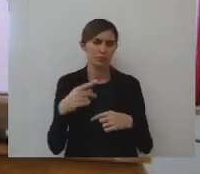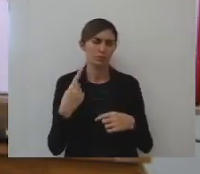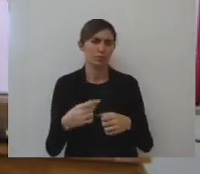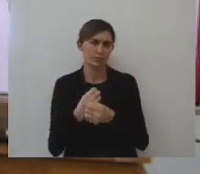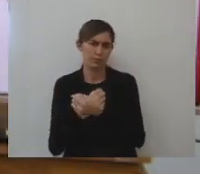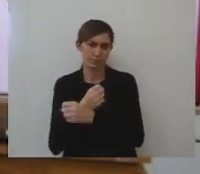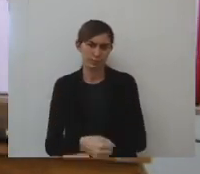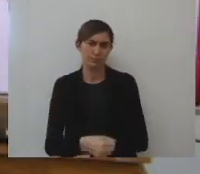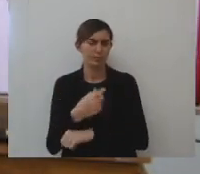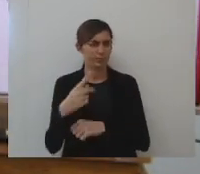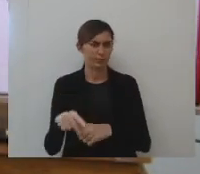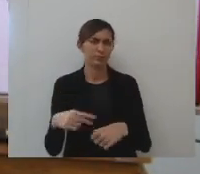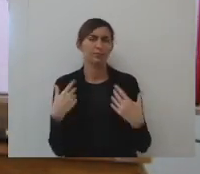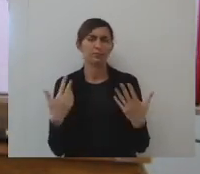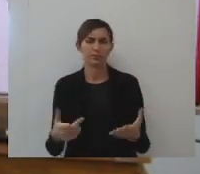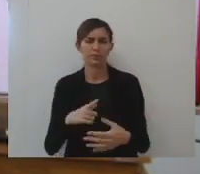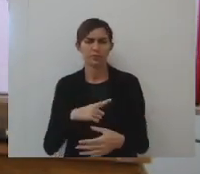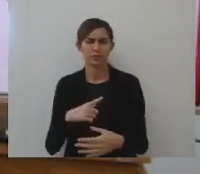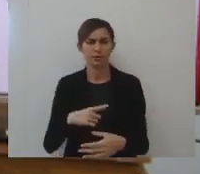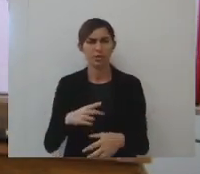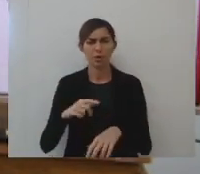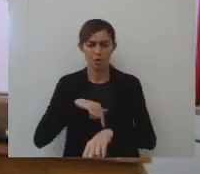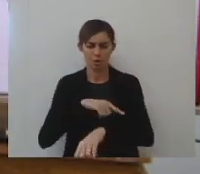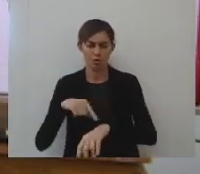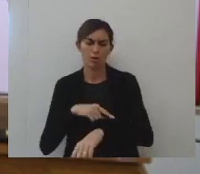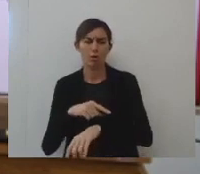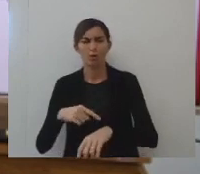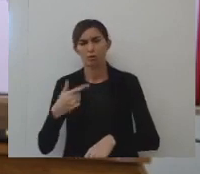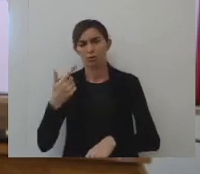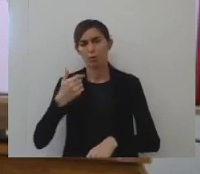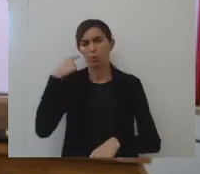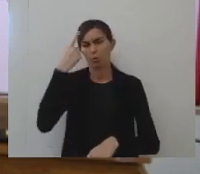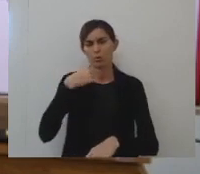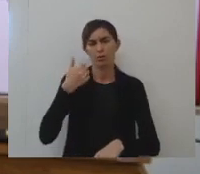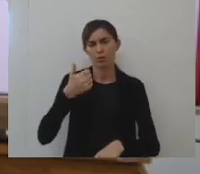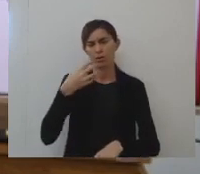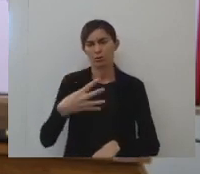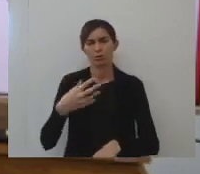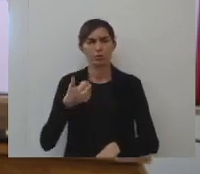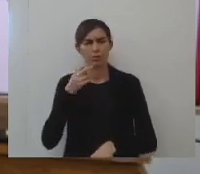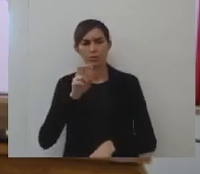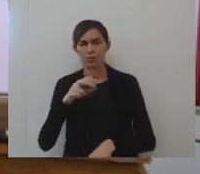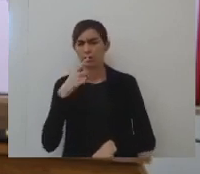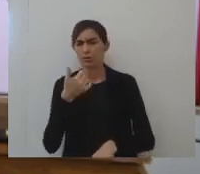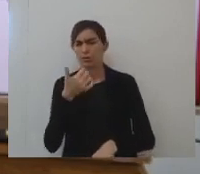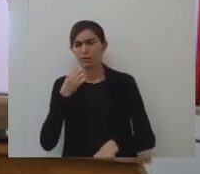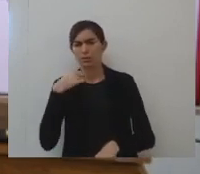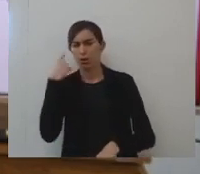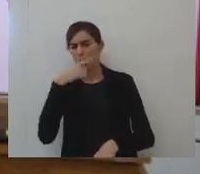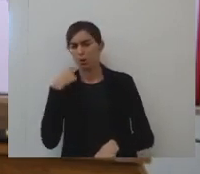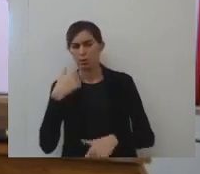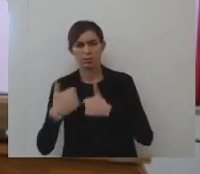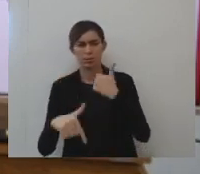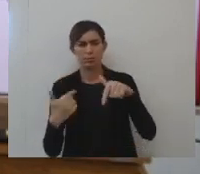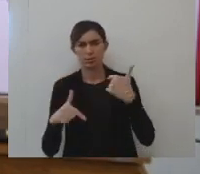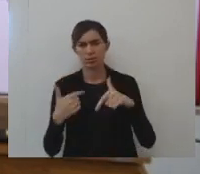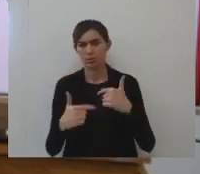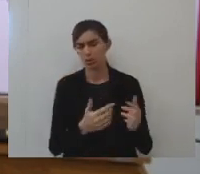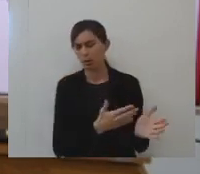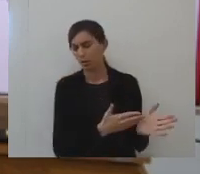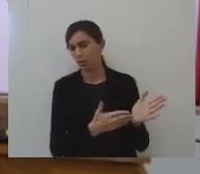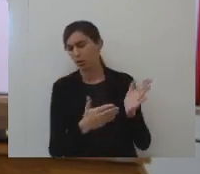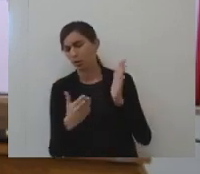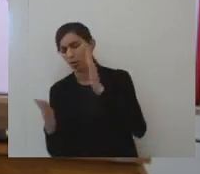exploração que eles vivem. Então a gente vai ter cargas horárias assim de 12, 14, 15, 16 horas de trabalho ininterruptas.